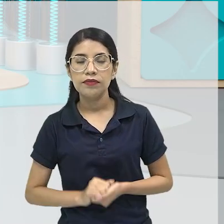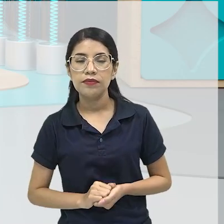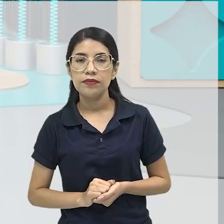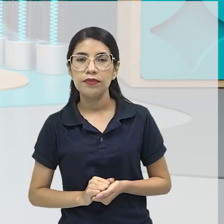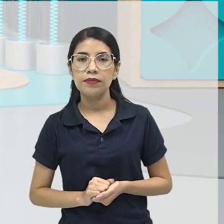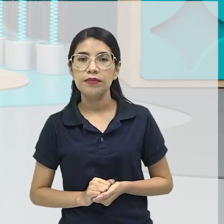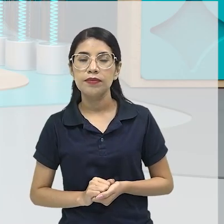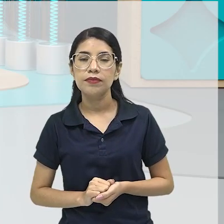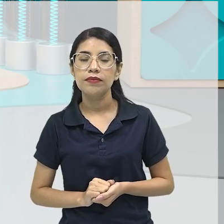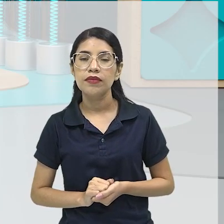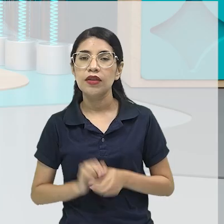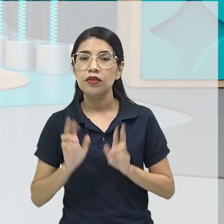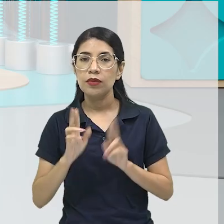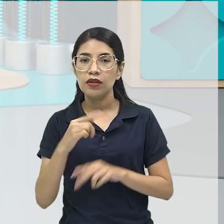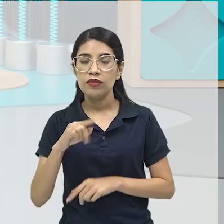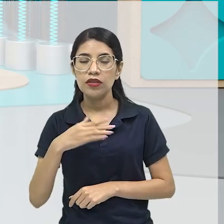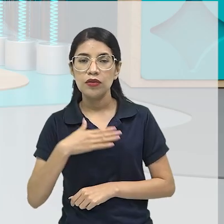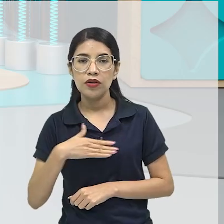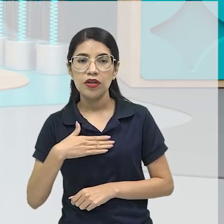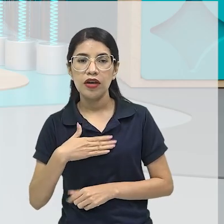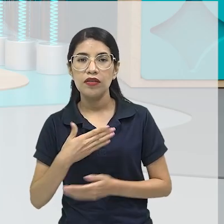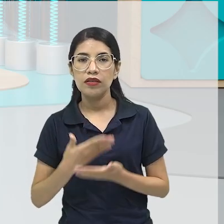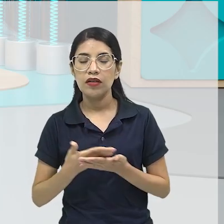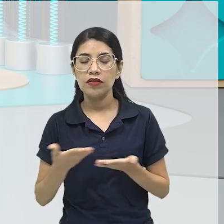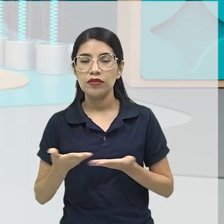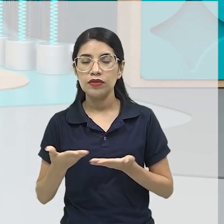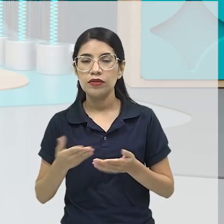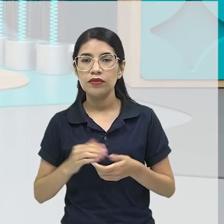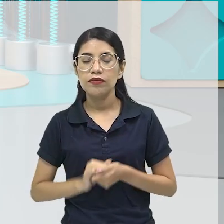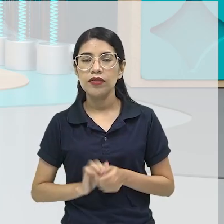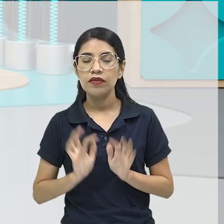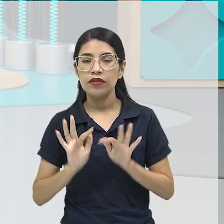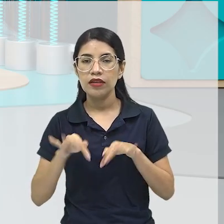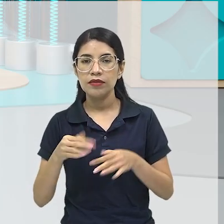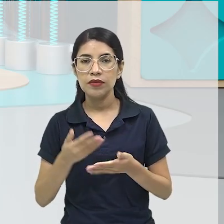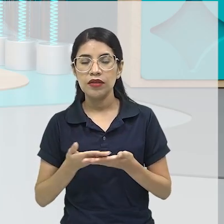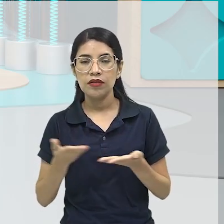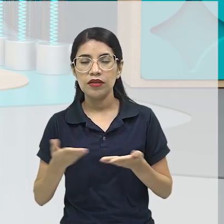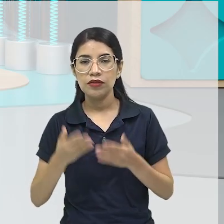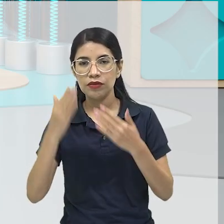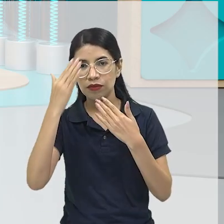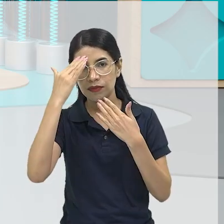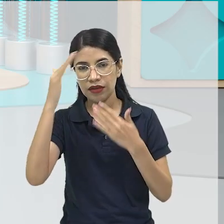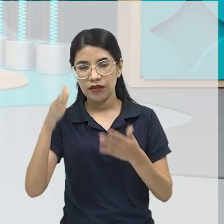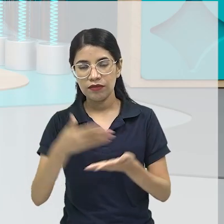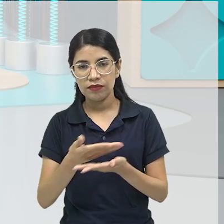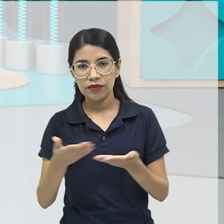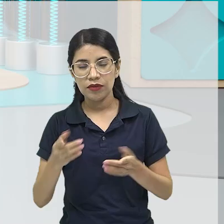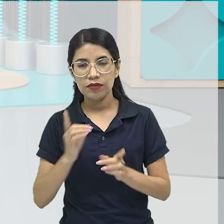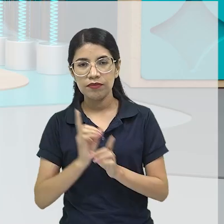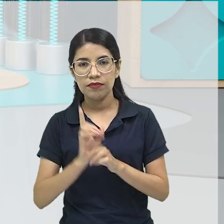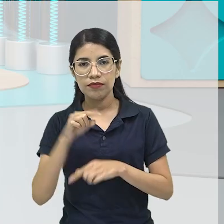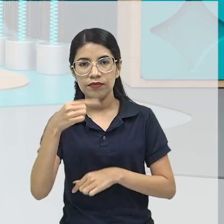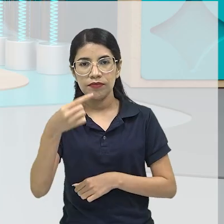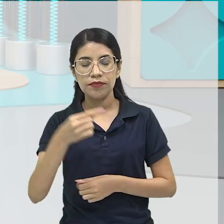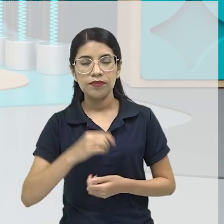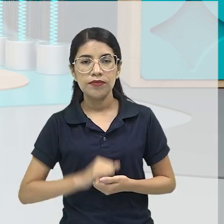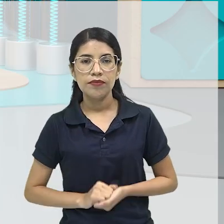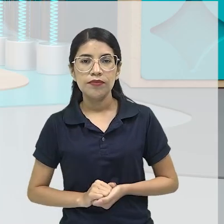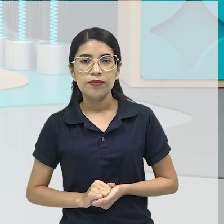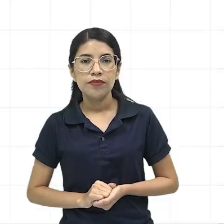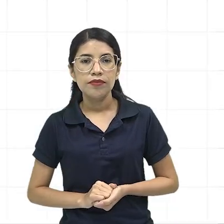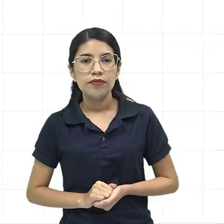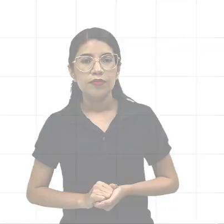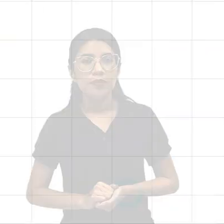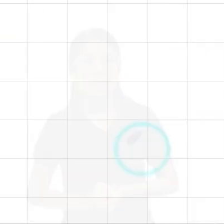grande público. Então espero que vocês tenham gostado da aula, nós vamos ficando por aqui, agradeço a todos, fiquem bem e até a próxima.